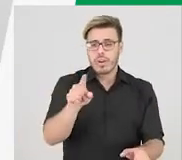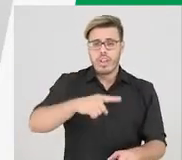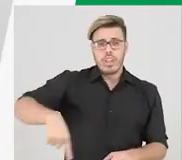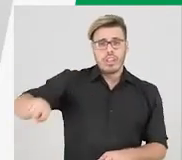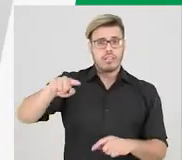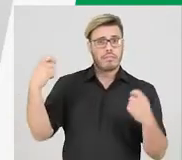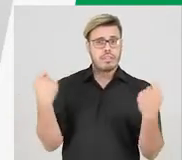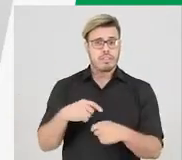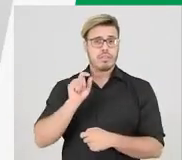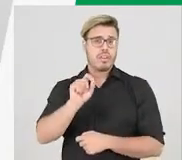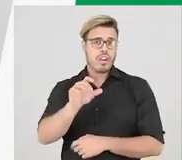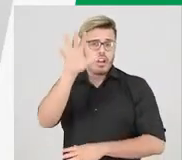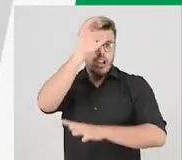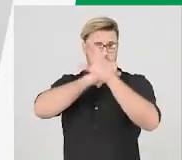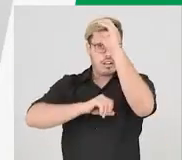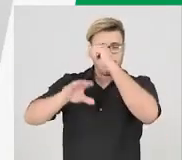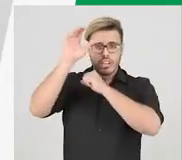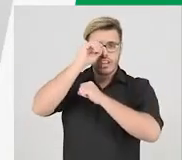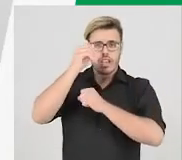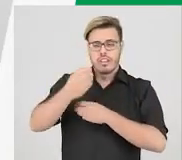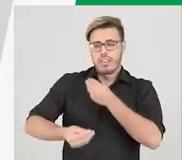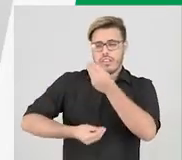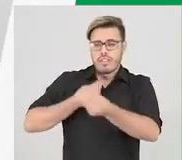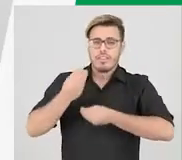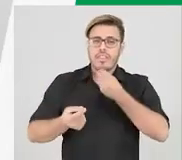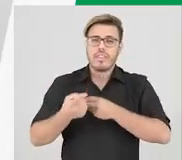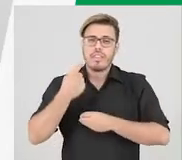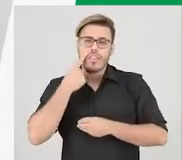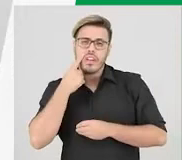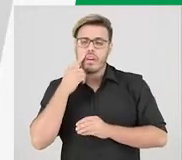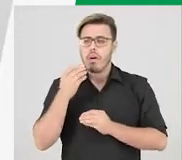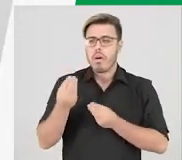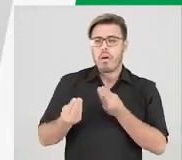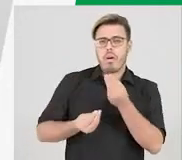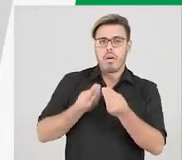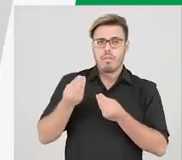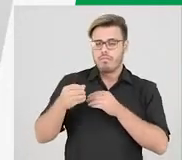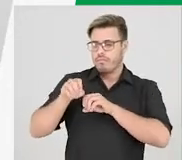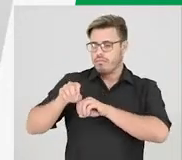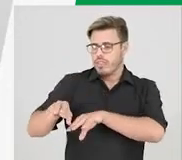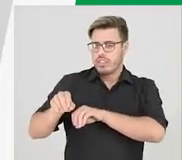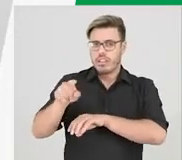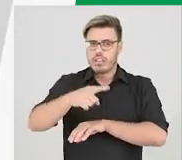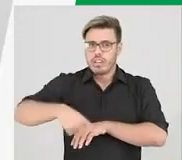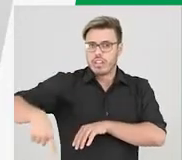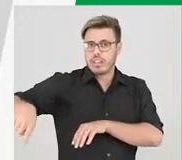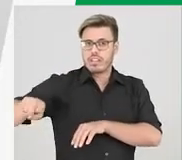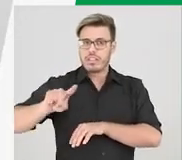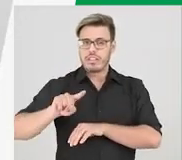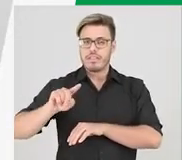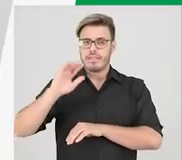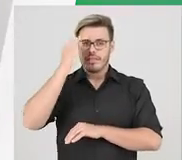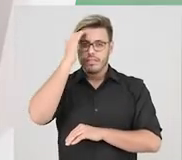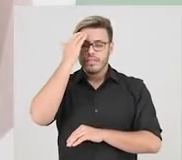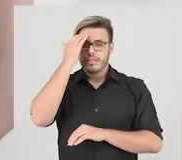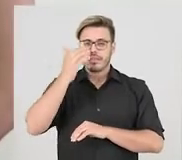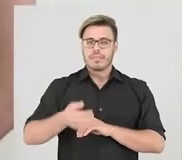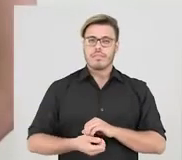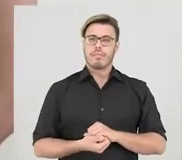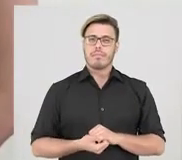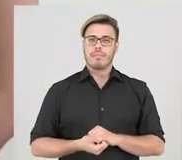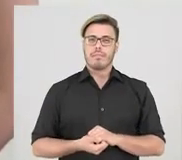de partida as suas especificidades de aprendizagem, mas não tê-las como ponto inicial e ponto